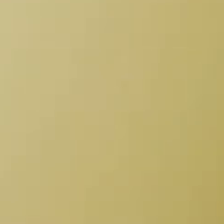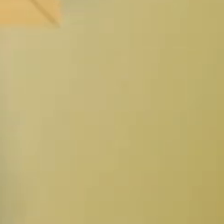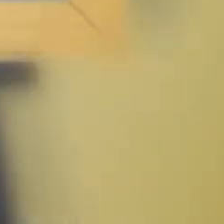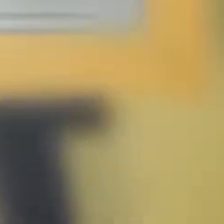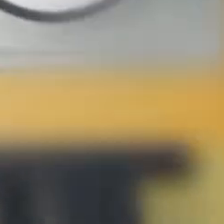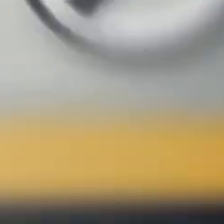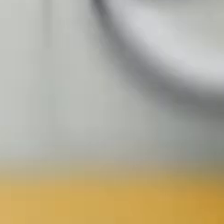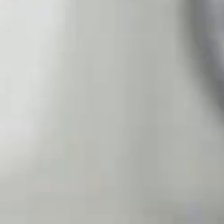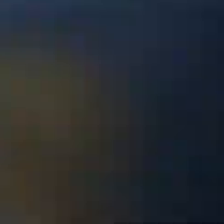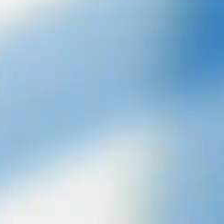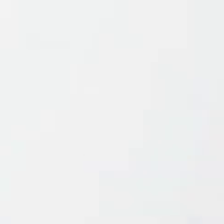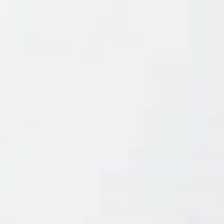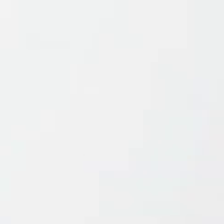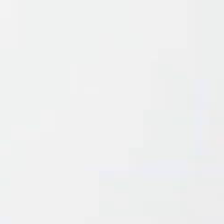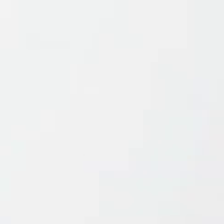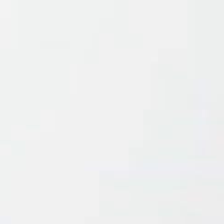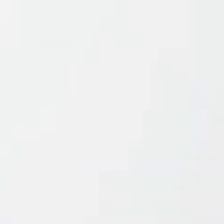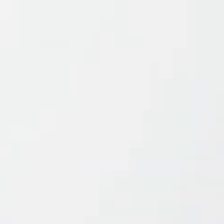em